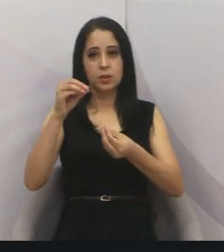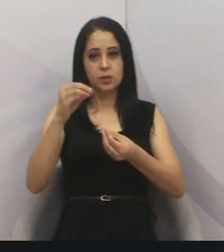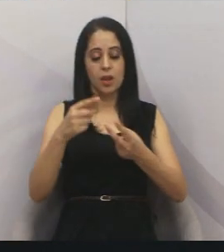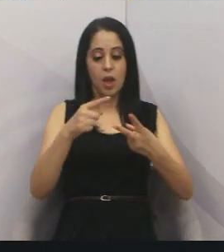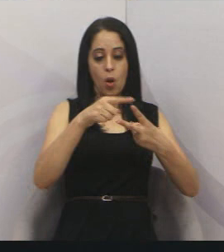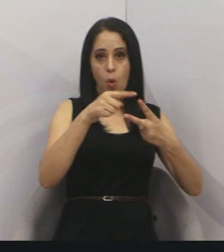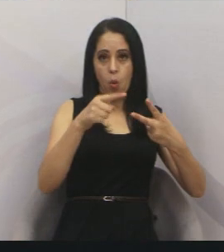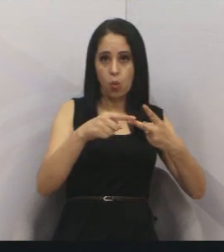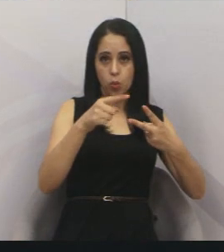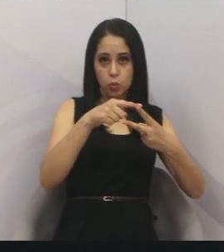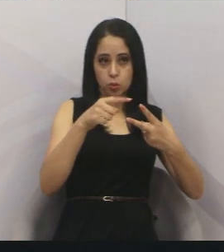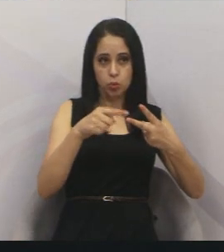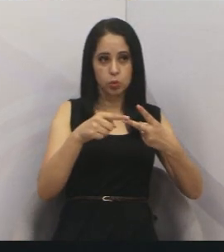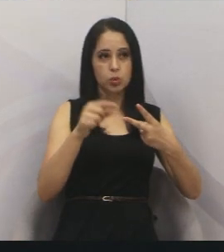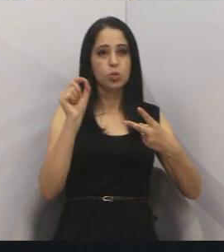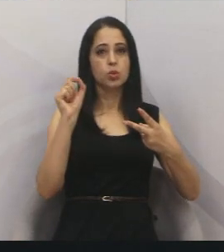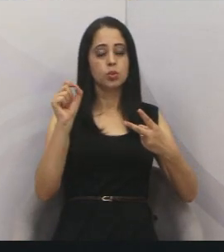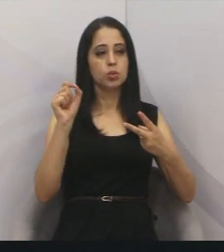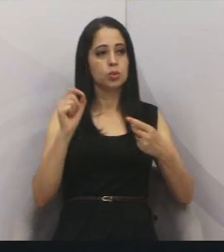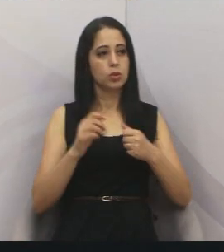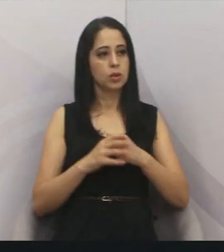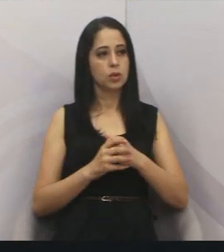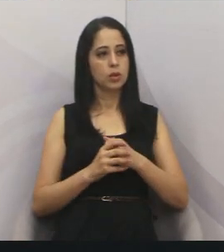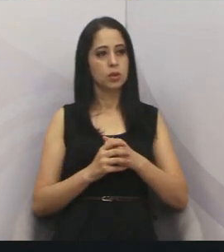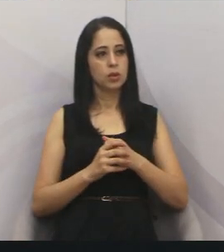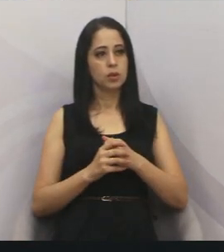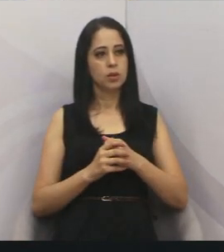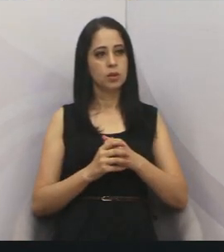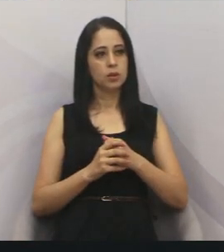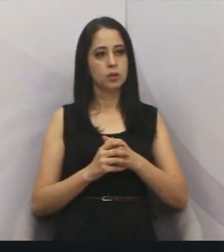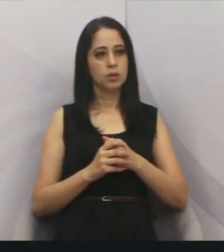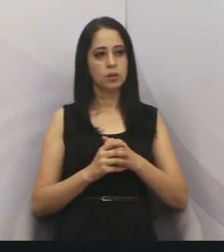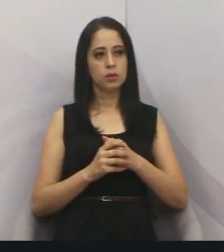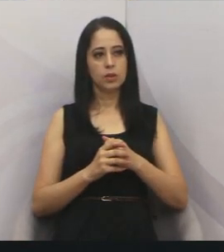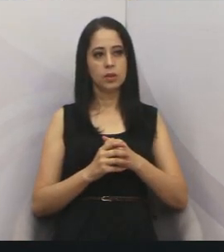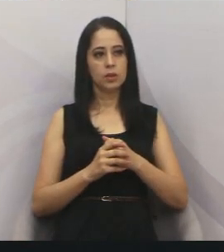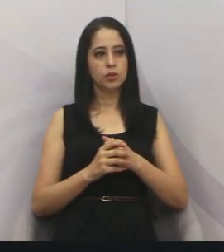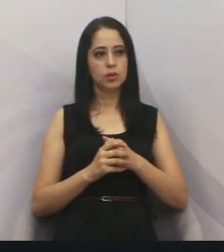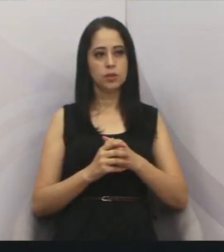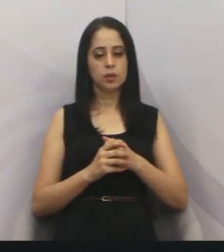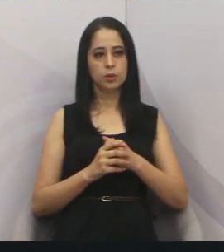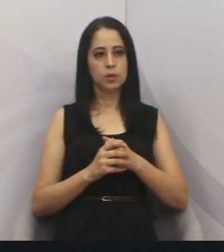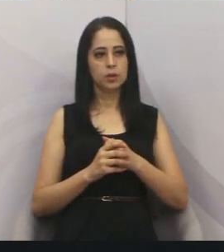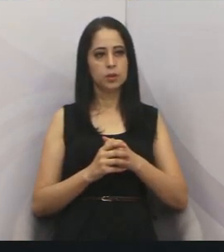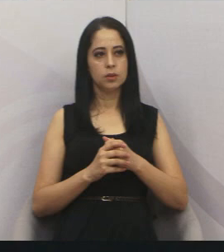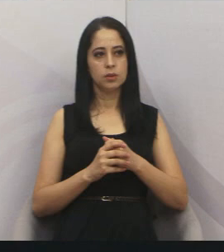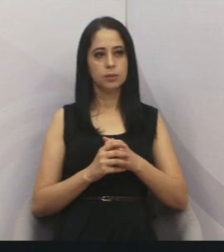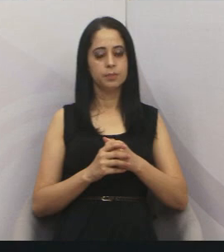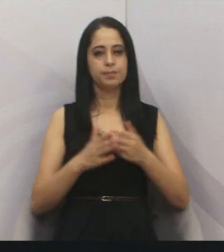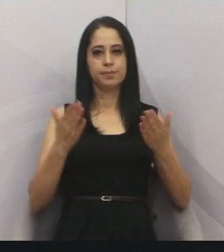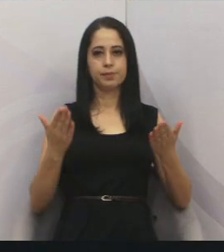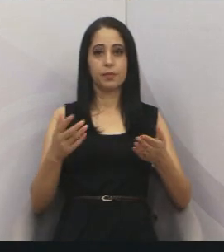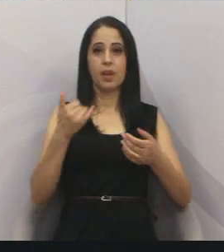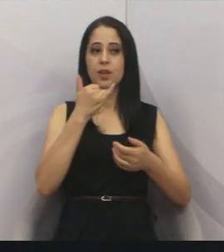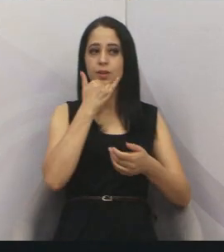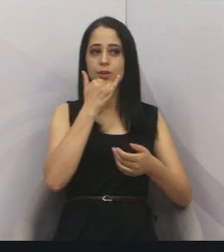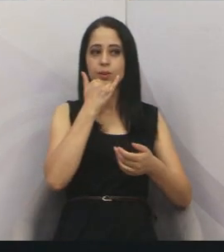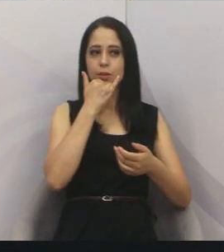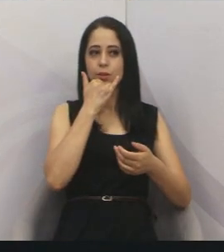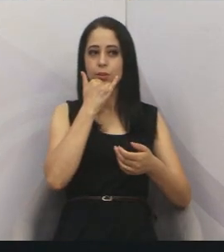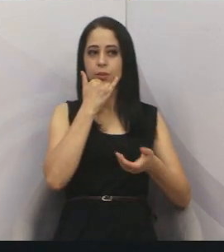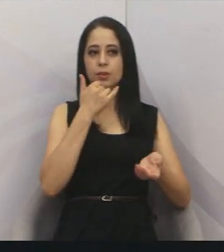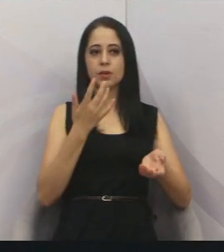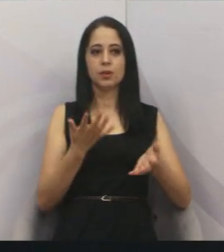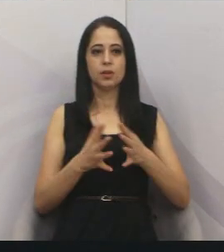últimos votos não, são... Não, pega o terceiro. Não, mas o problema é esse. O terceiro voto. Você já estava lendo